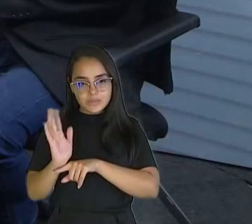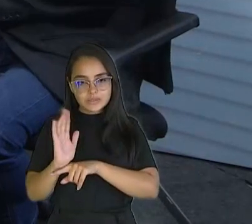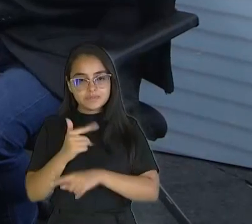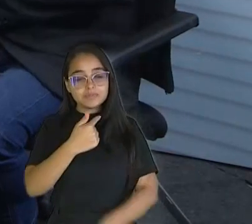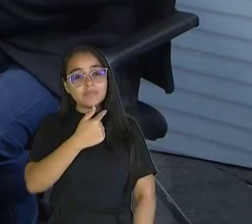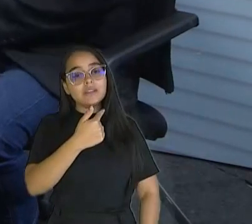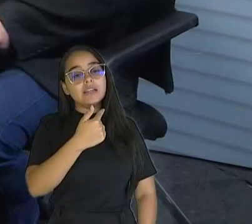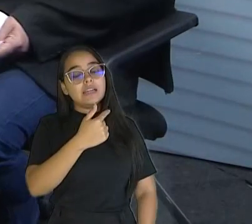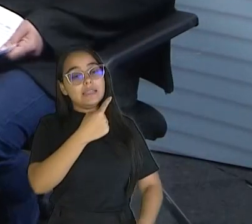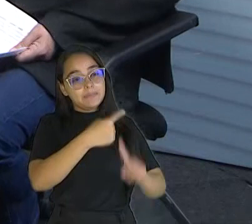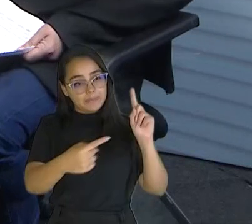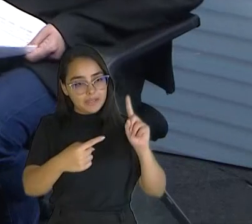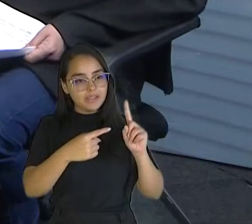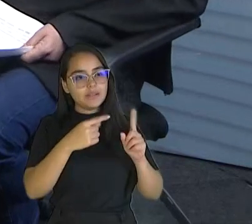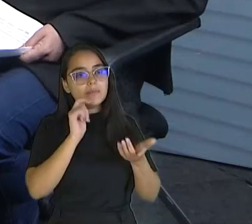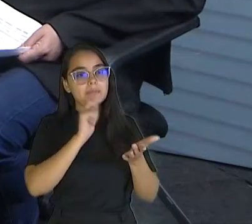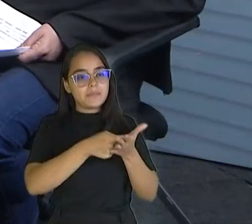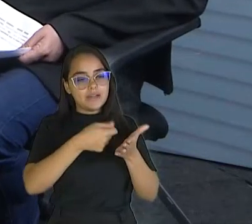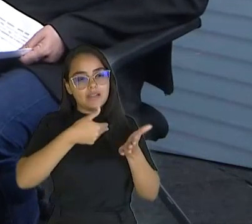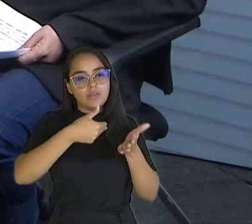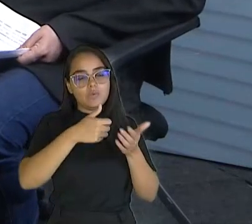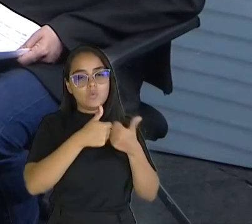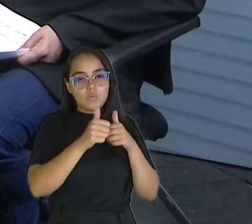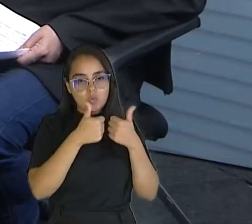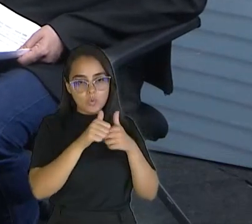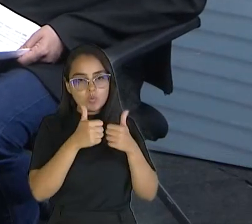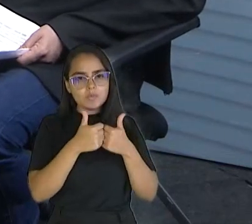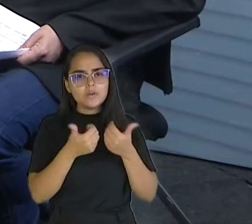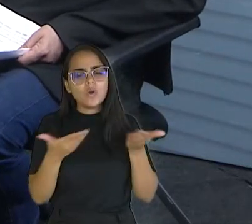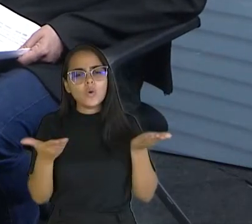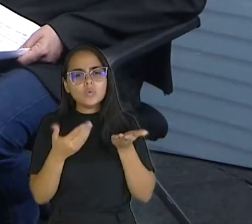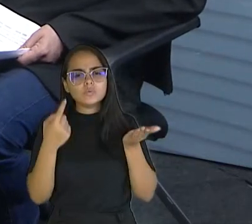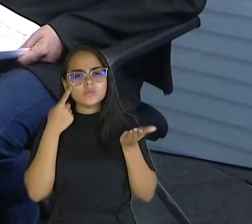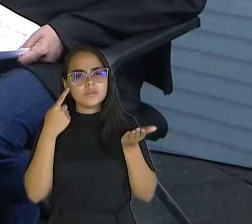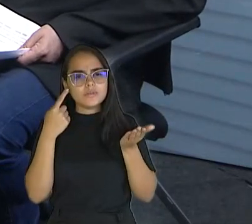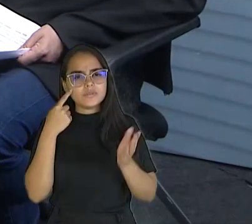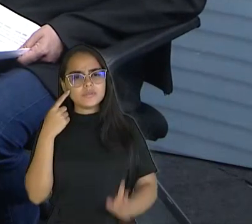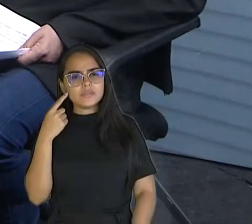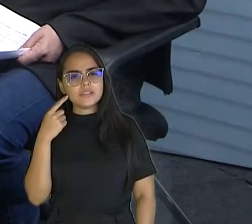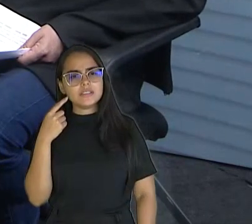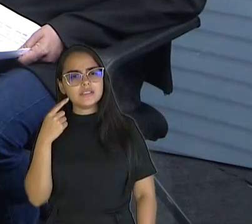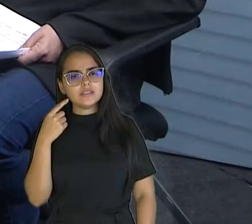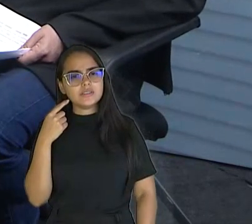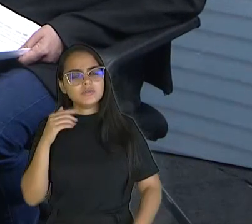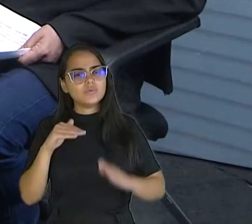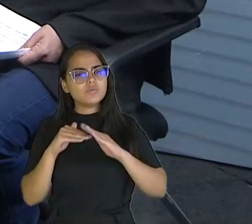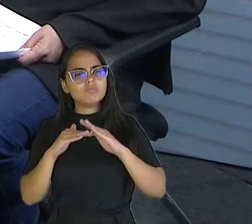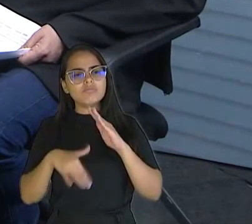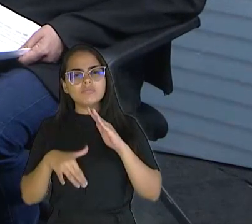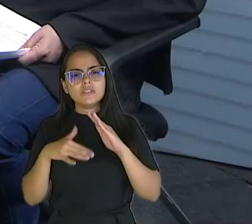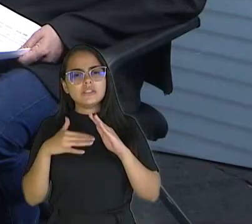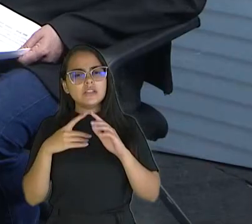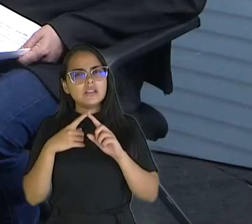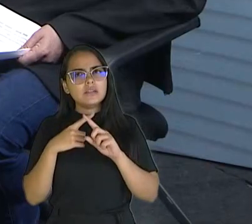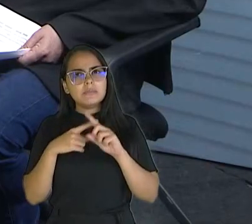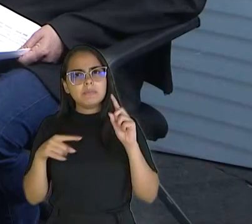minha passagem no ônibus. Né? Uhum. Hoje, eu estava olhando a tarifa, está um terço.